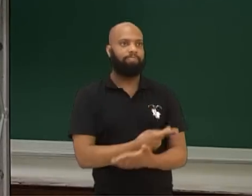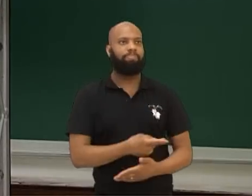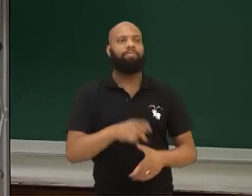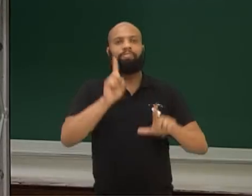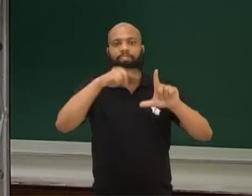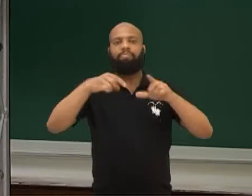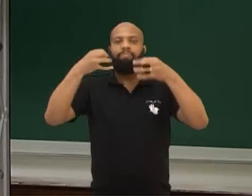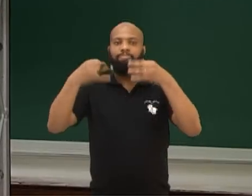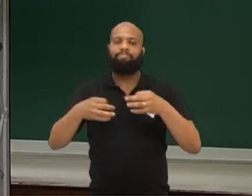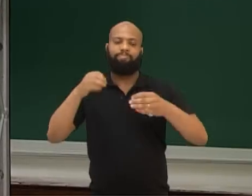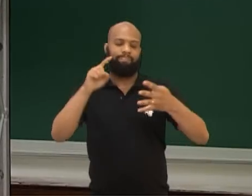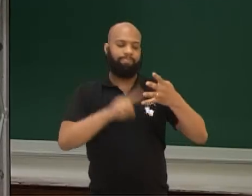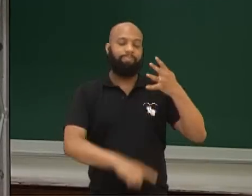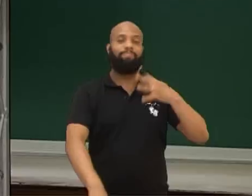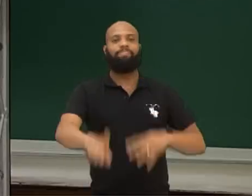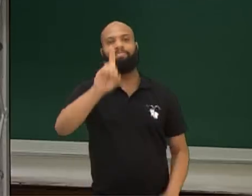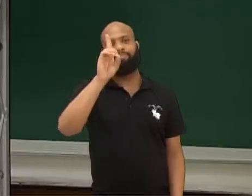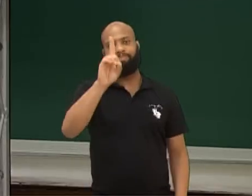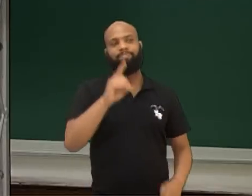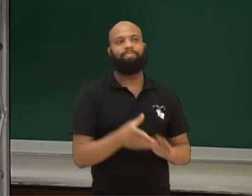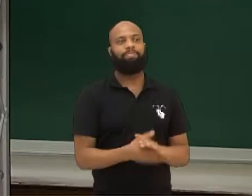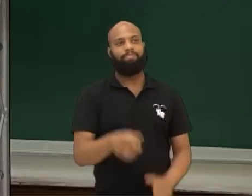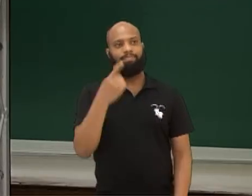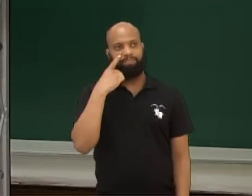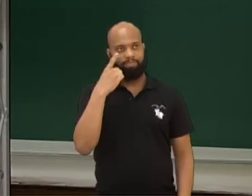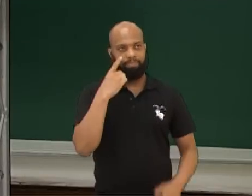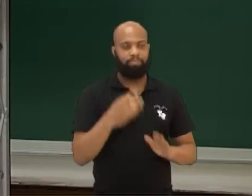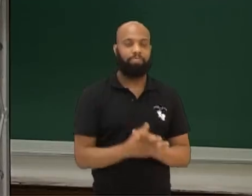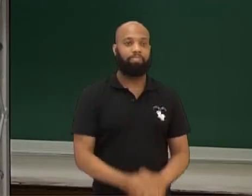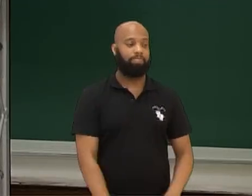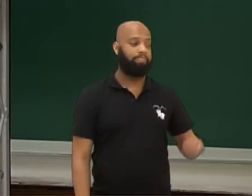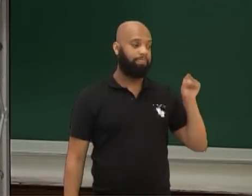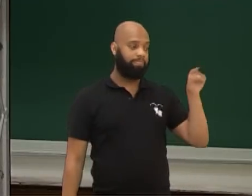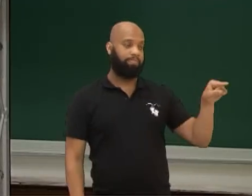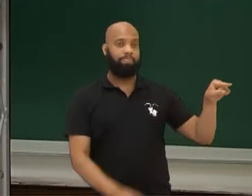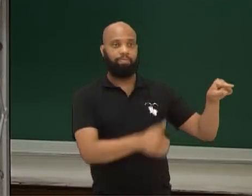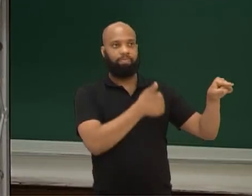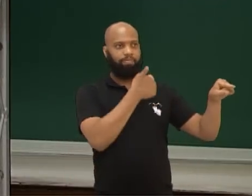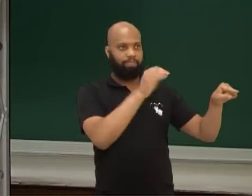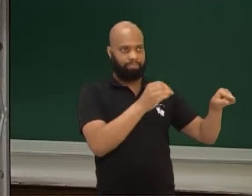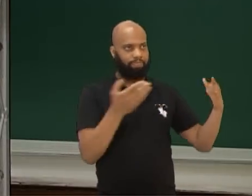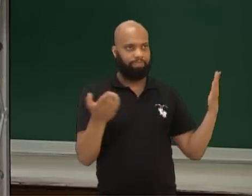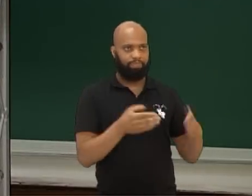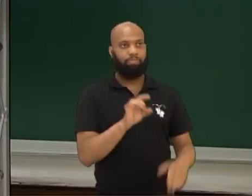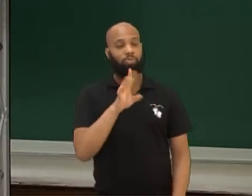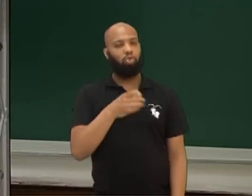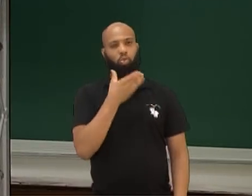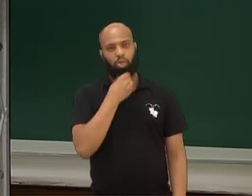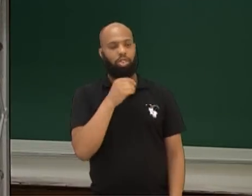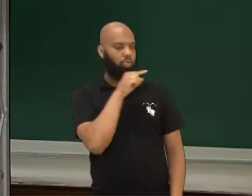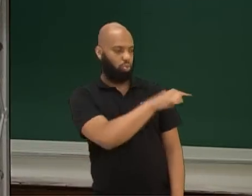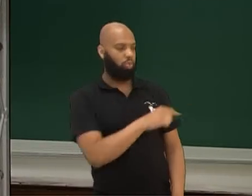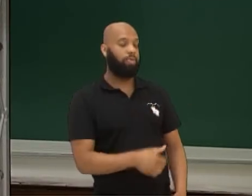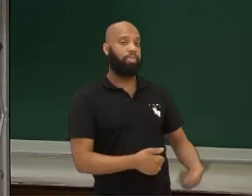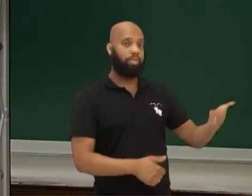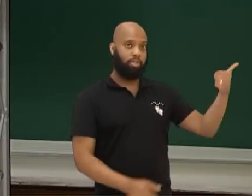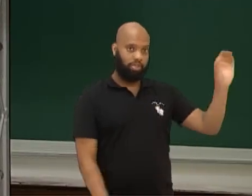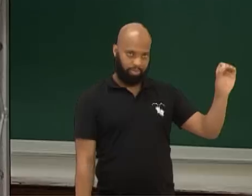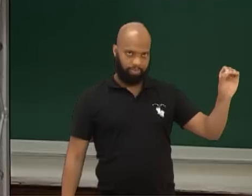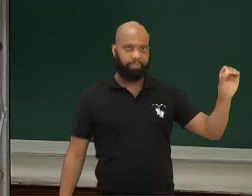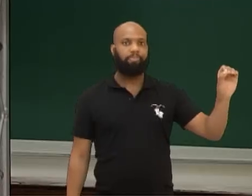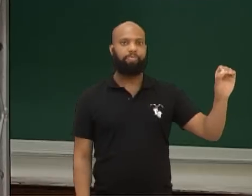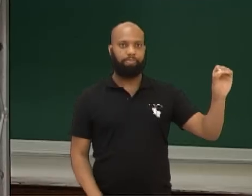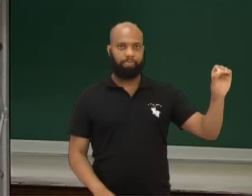gráfico certo é esse. Então vamos conferir. Mário, 10. Vamos conferir só o Mário? 10